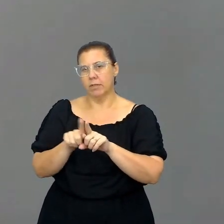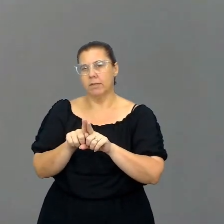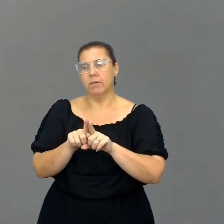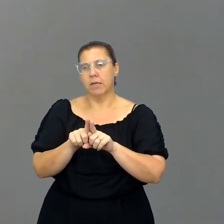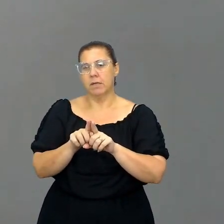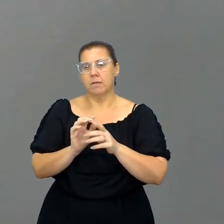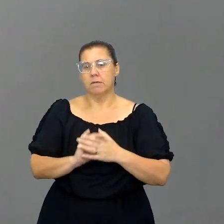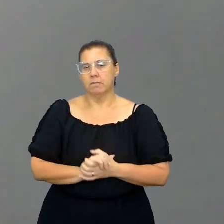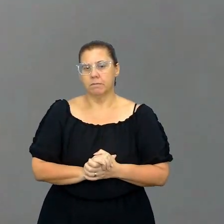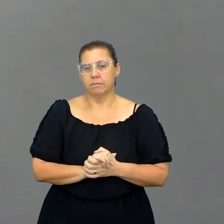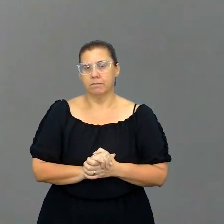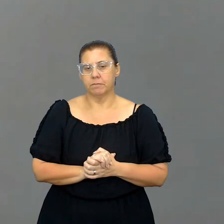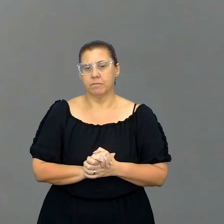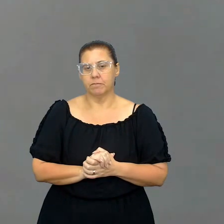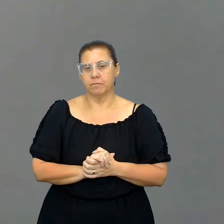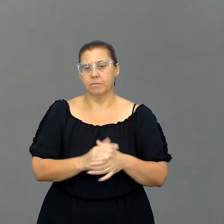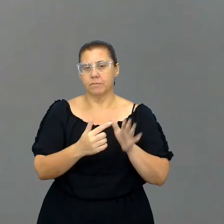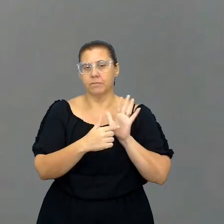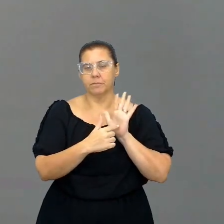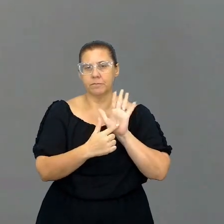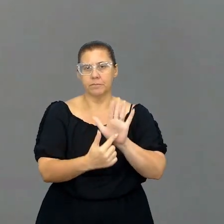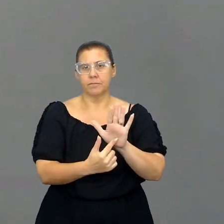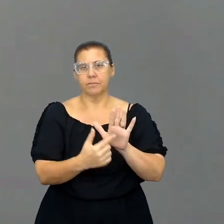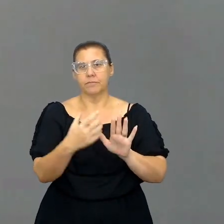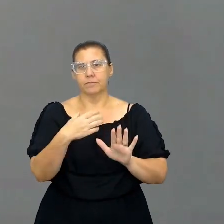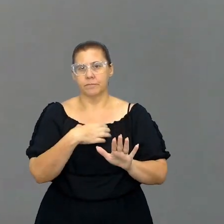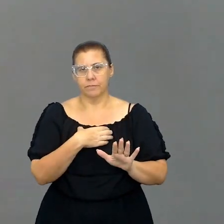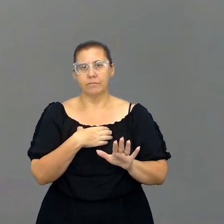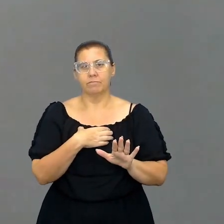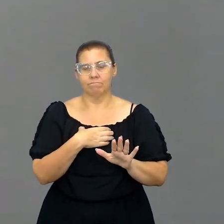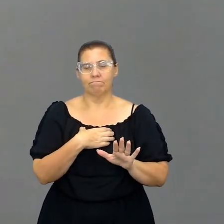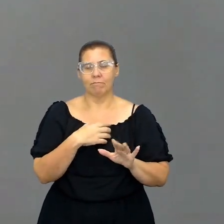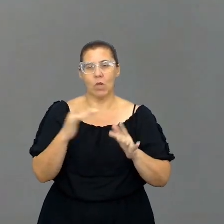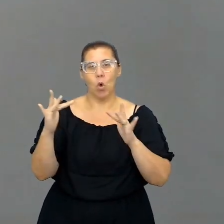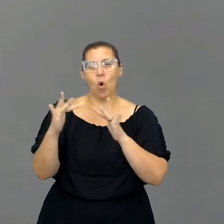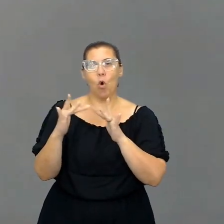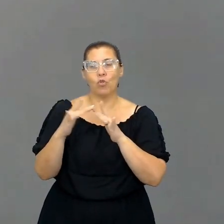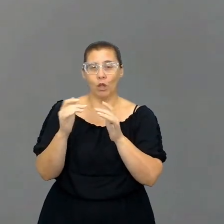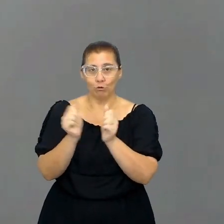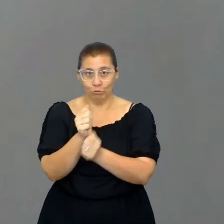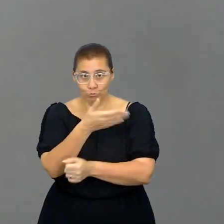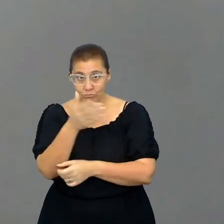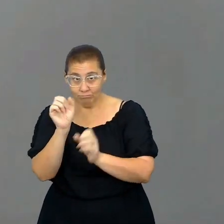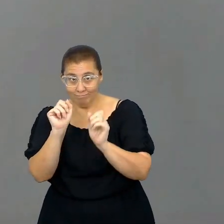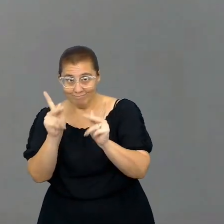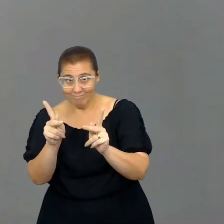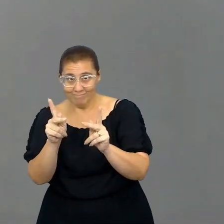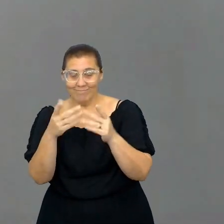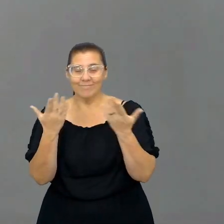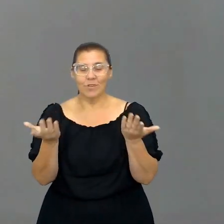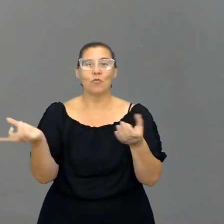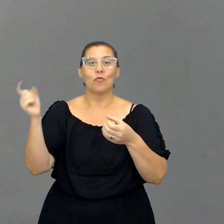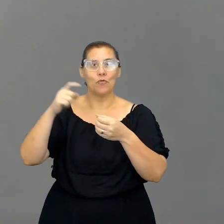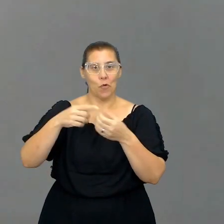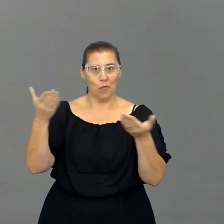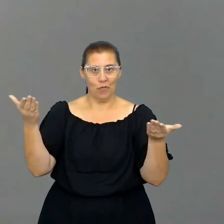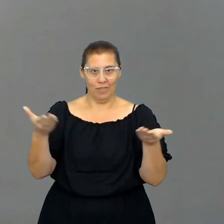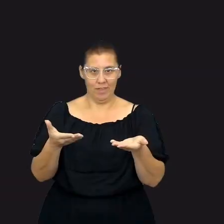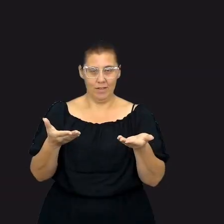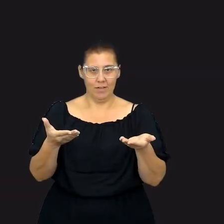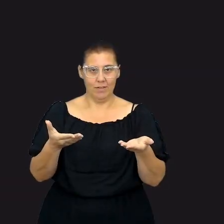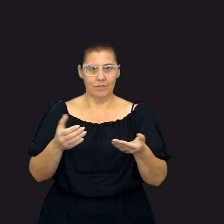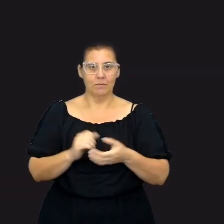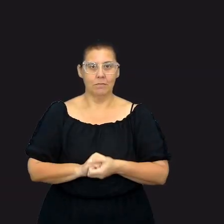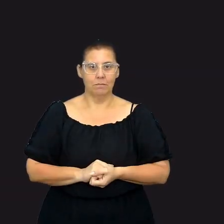trazer, né? Nós trouxemos nesse formato para haver aí um contato com vocês, tá bom? Então, vamos voltar aqui ao